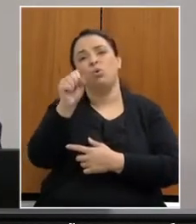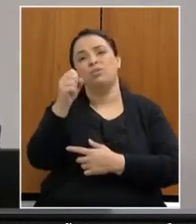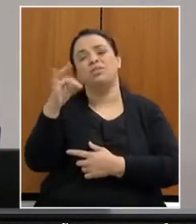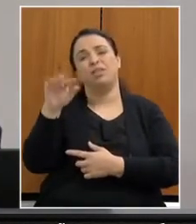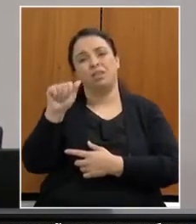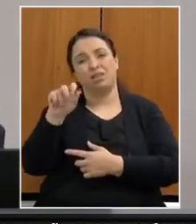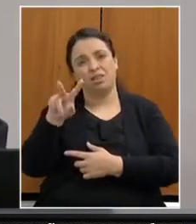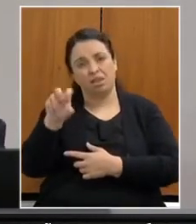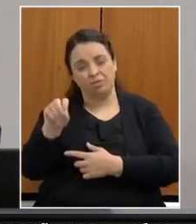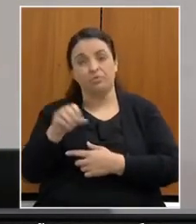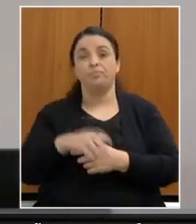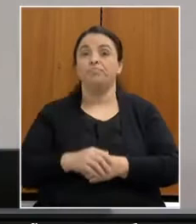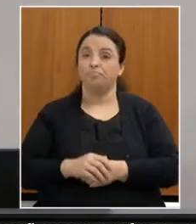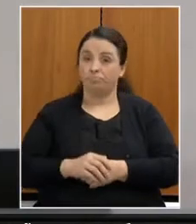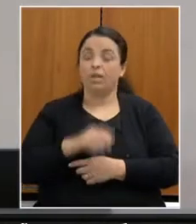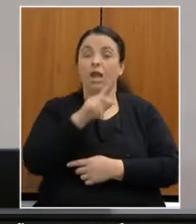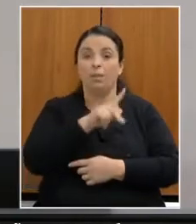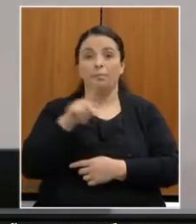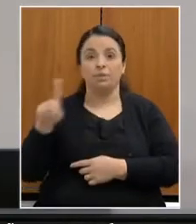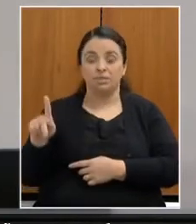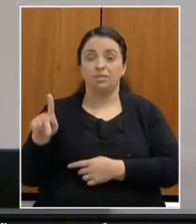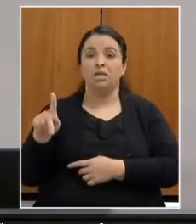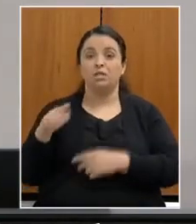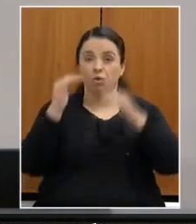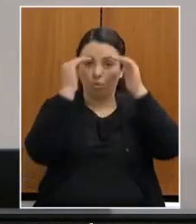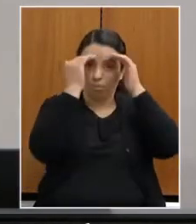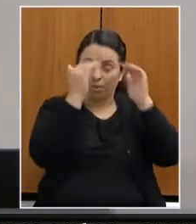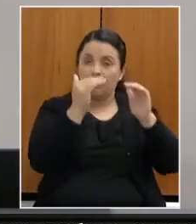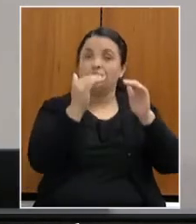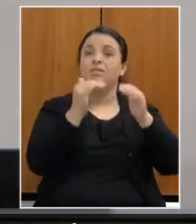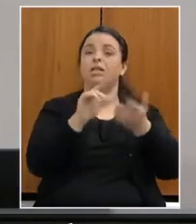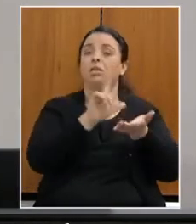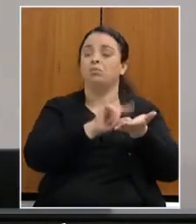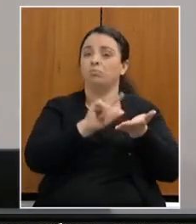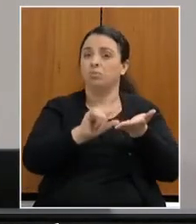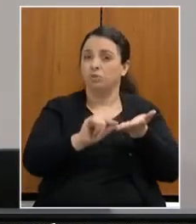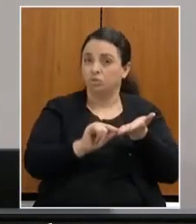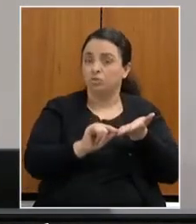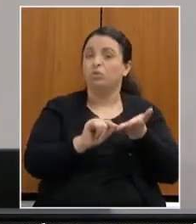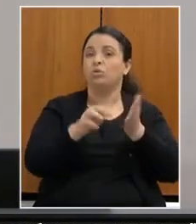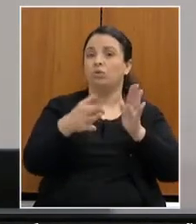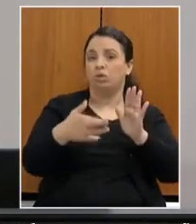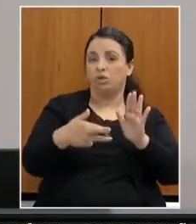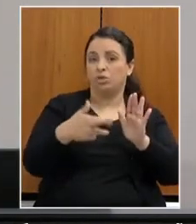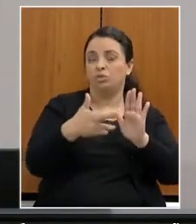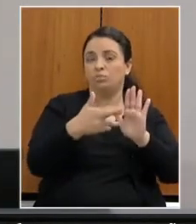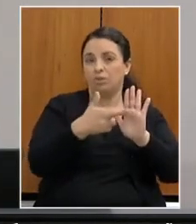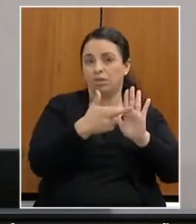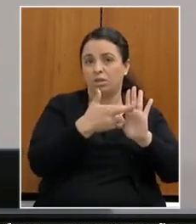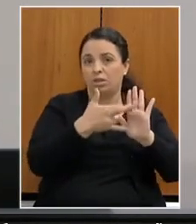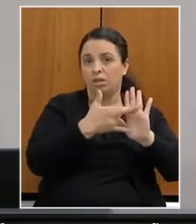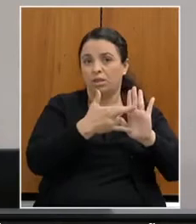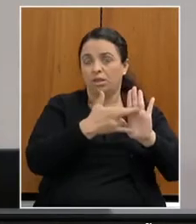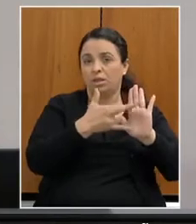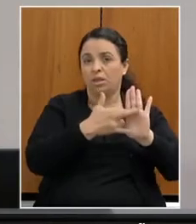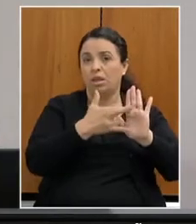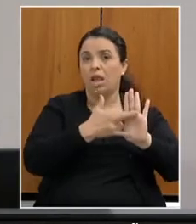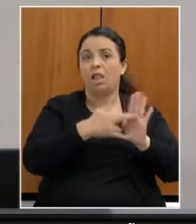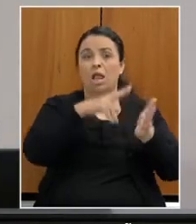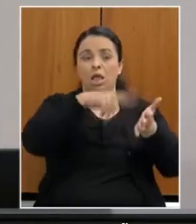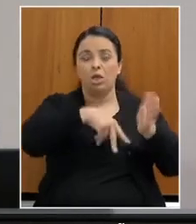A presidência nos termos do parágrafo 1º, artigo 132 do Regimento Interno, dispensa a leitura da ata da reunião anterior,